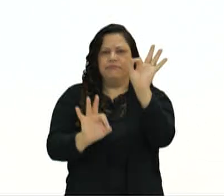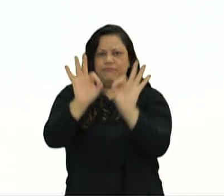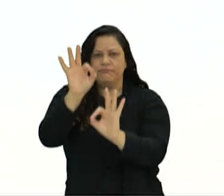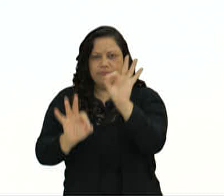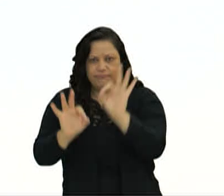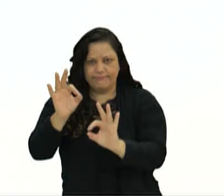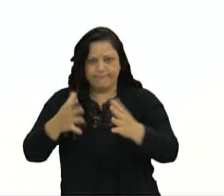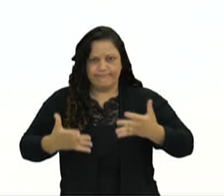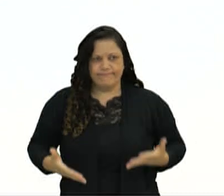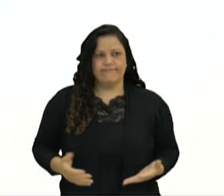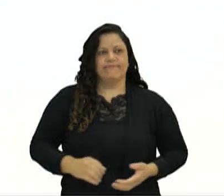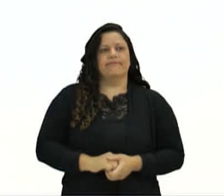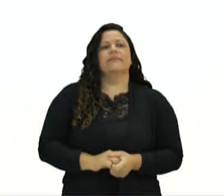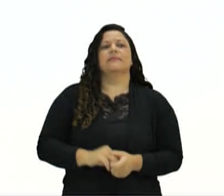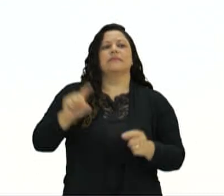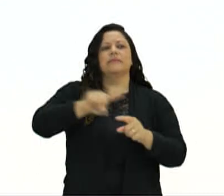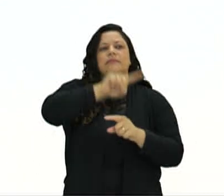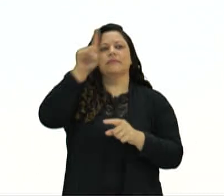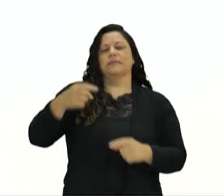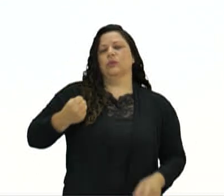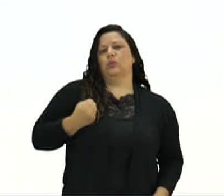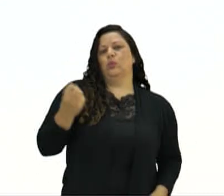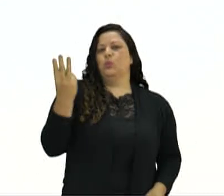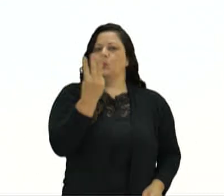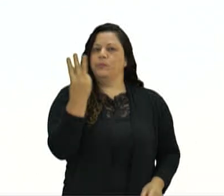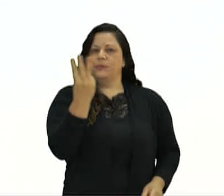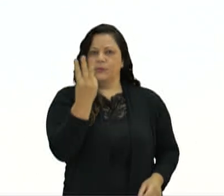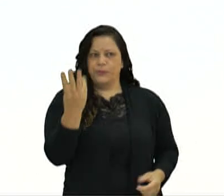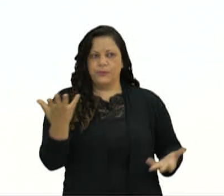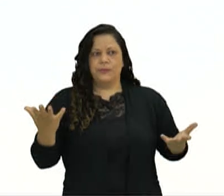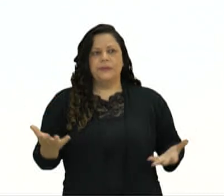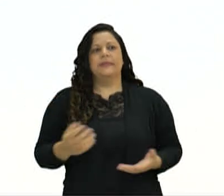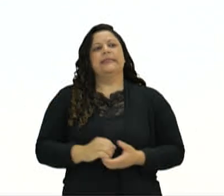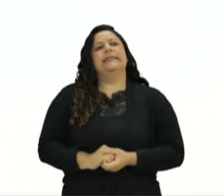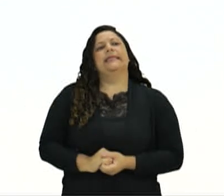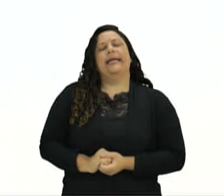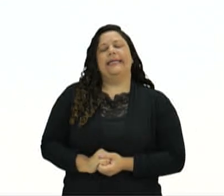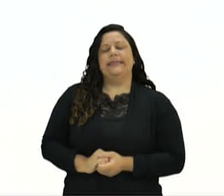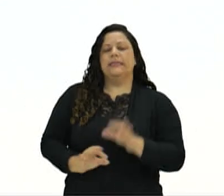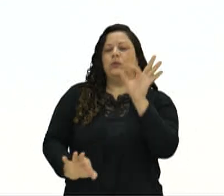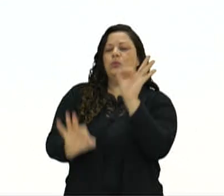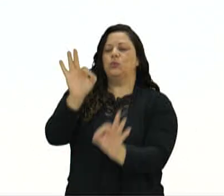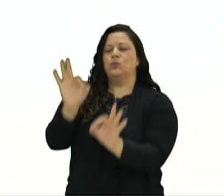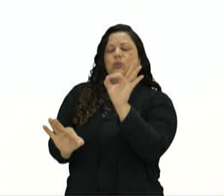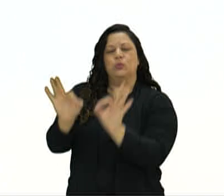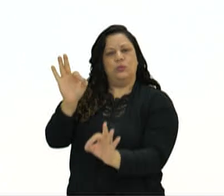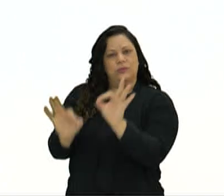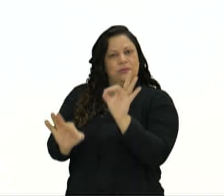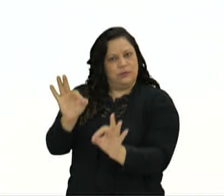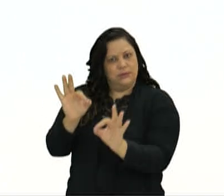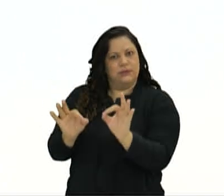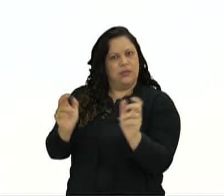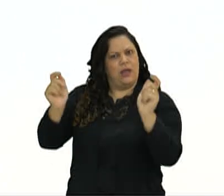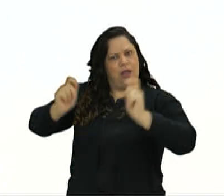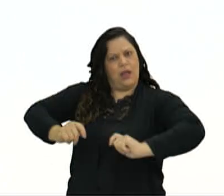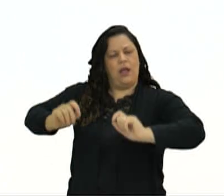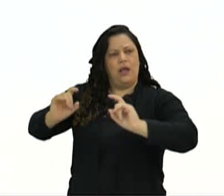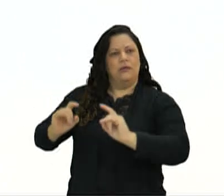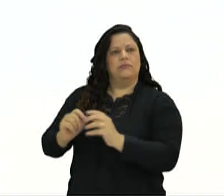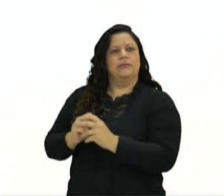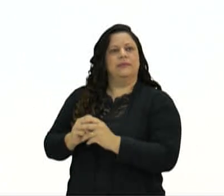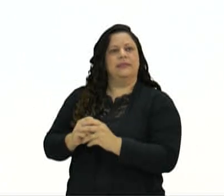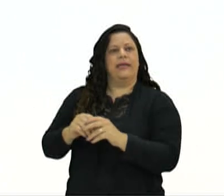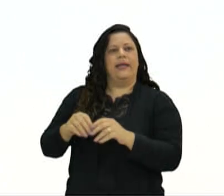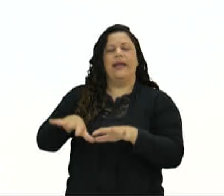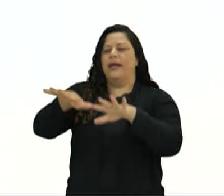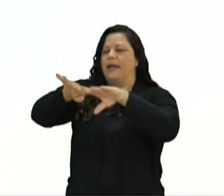leis. Enquanto ali nessa edificação ao lado, o que a gente tem? O poder judiciário, é o prédio do STF,